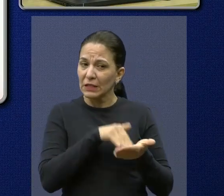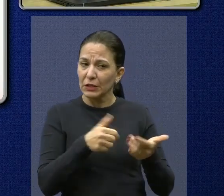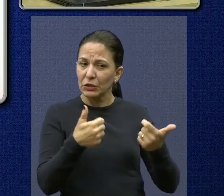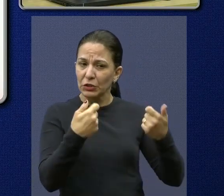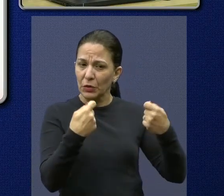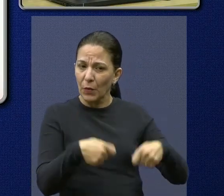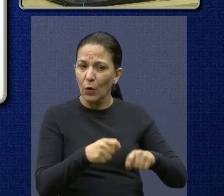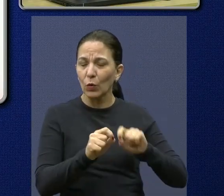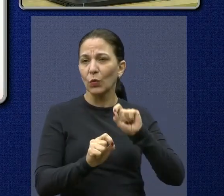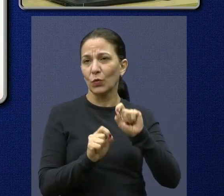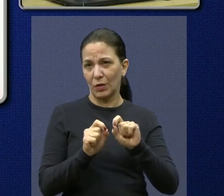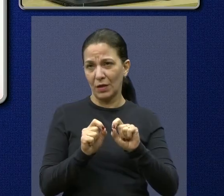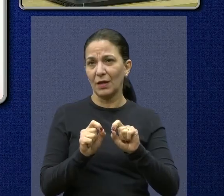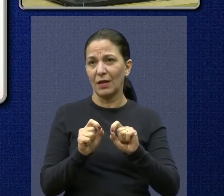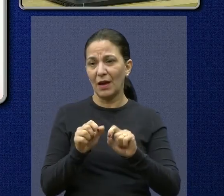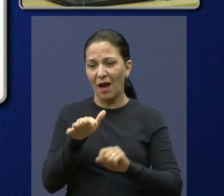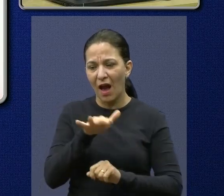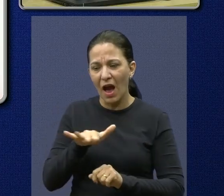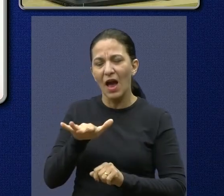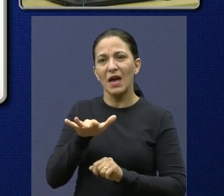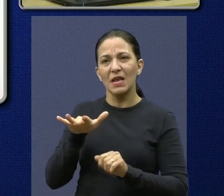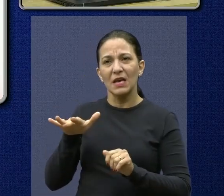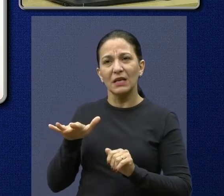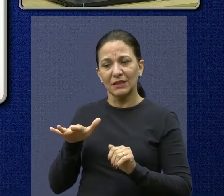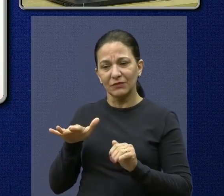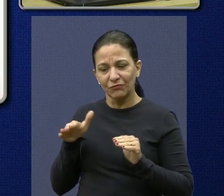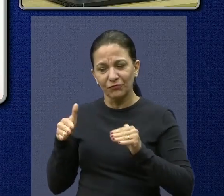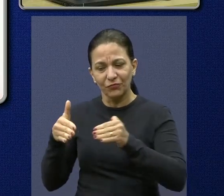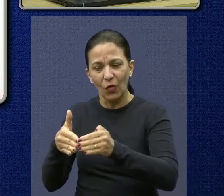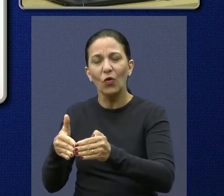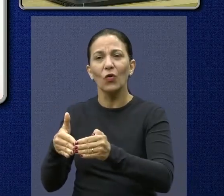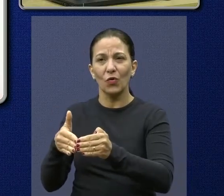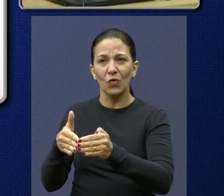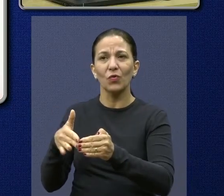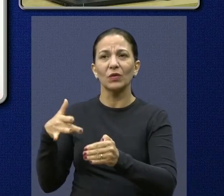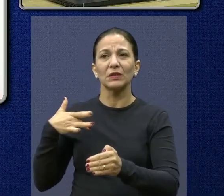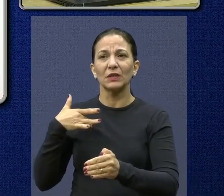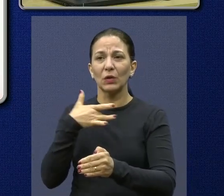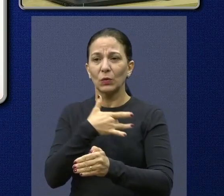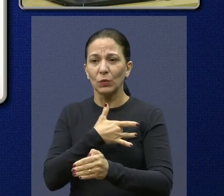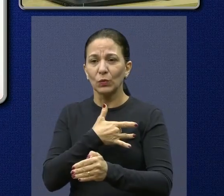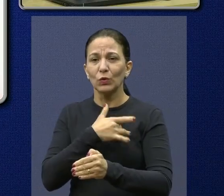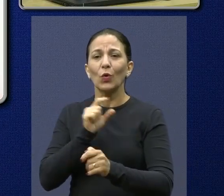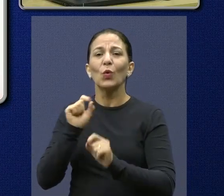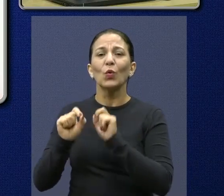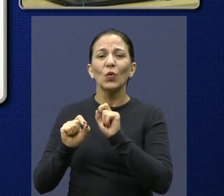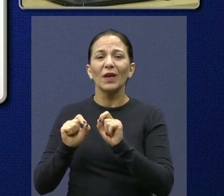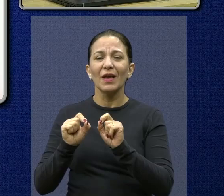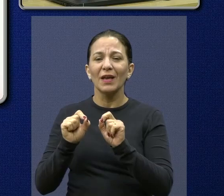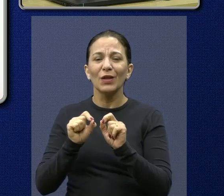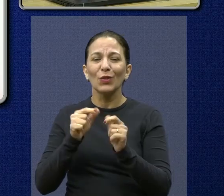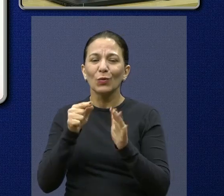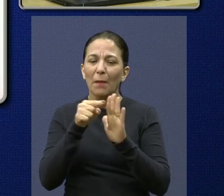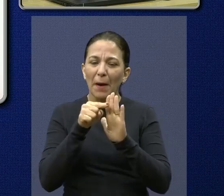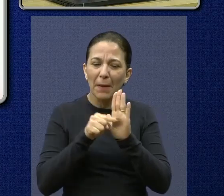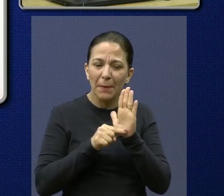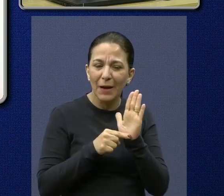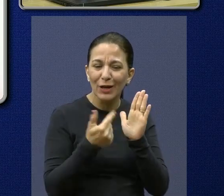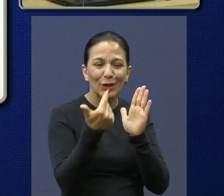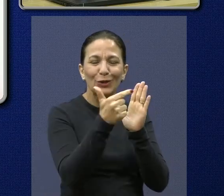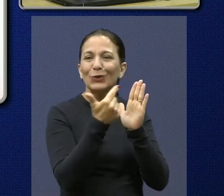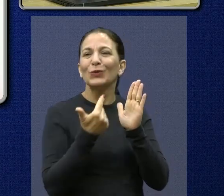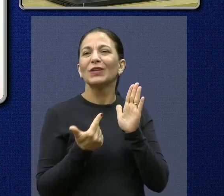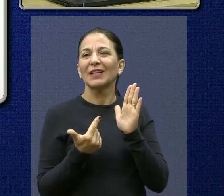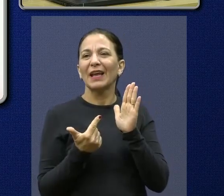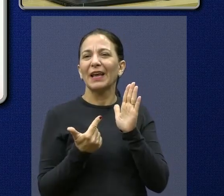é destinado para a área da saúde não está carimbado para o transtorno do jogo. Se você vai falar em 5%, mesmo